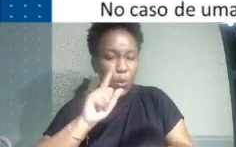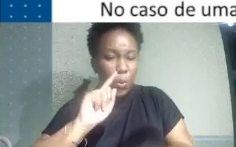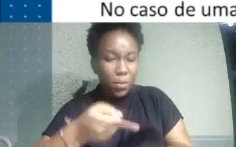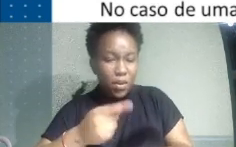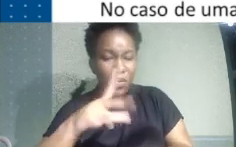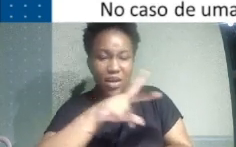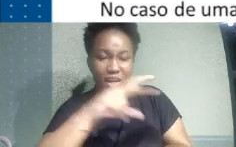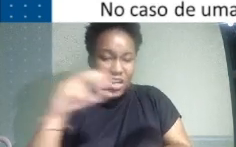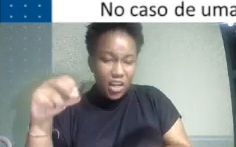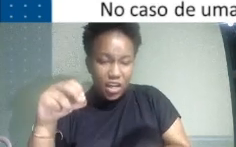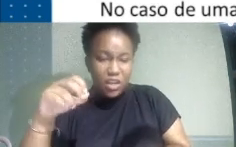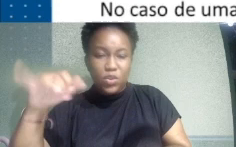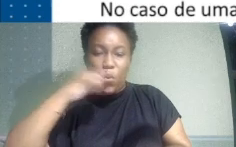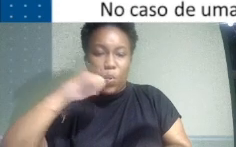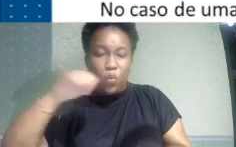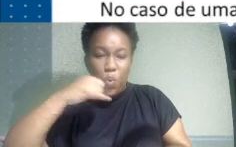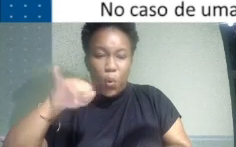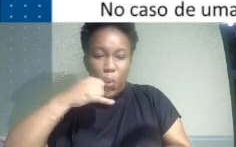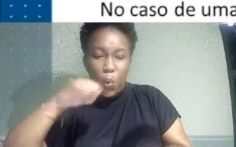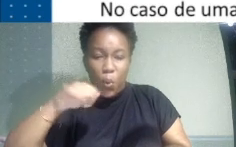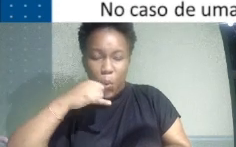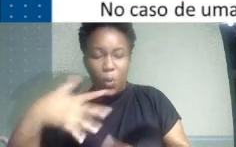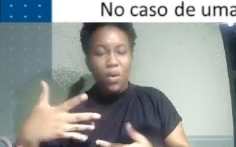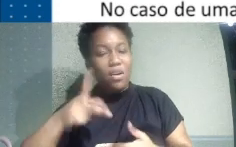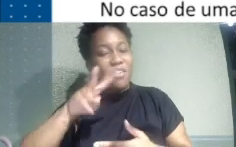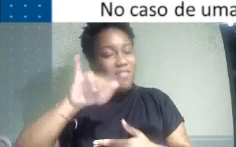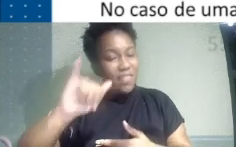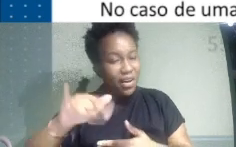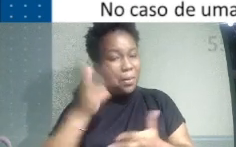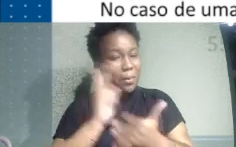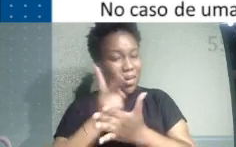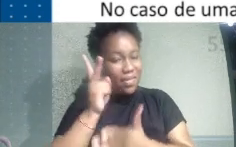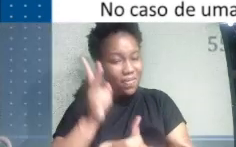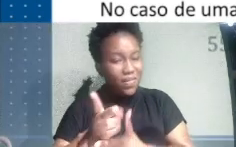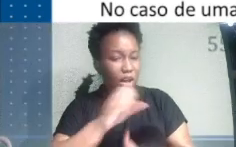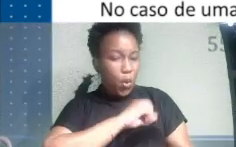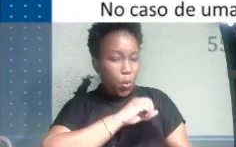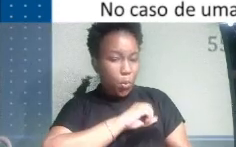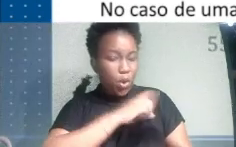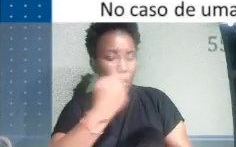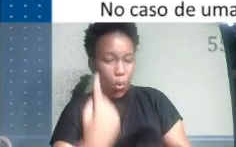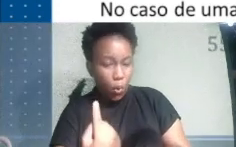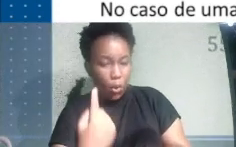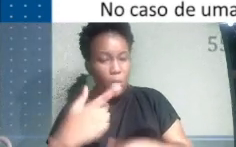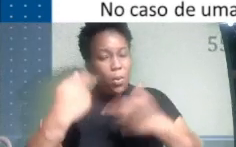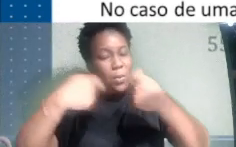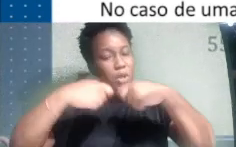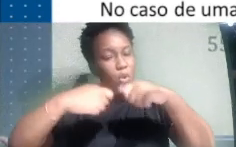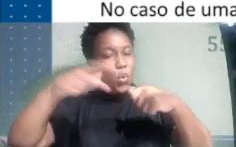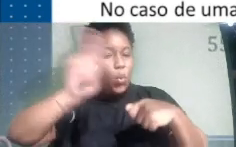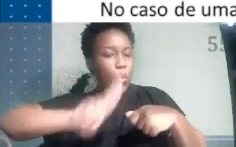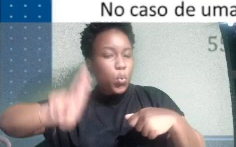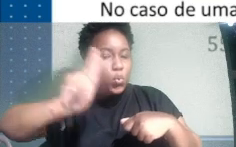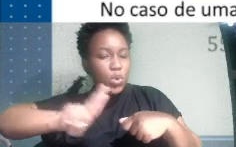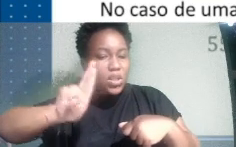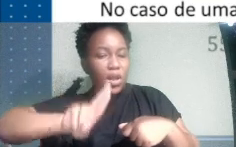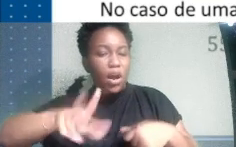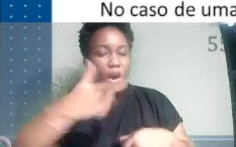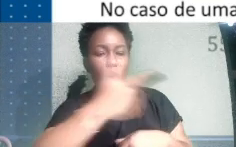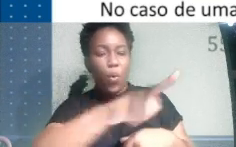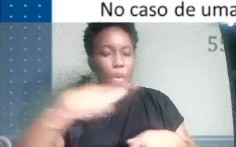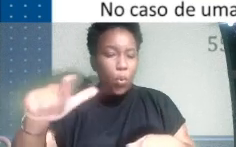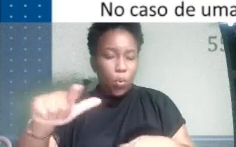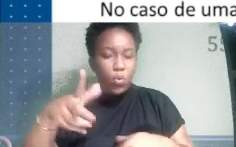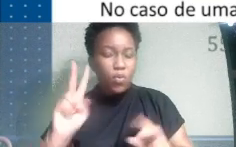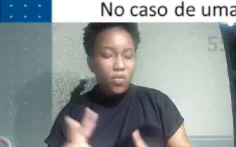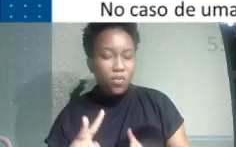VA. Aí o fator de potência ele se manteria 1? Não. Aí nós precisaríamos utilizar outro valor, que no caso é o